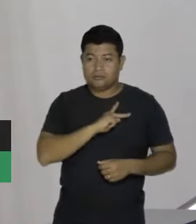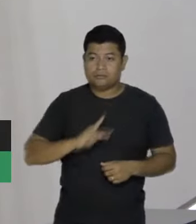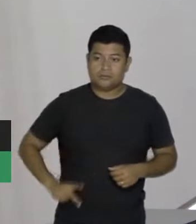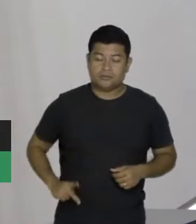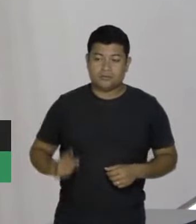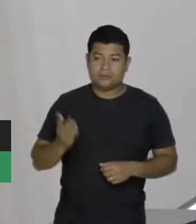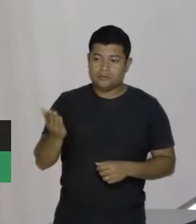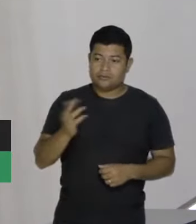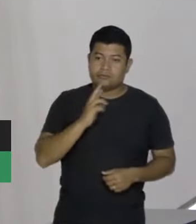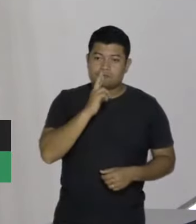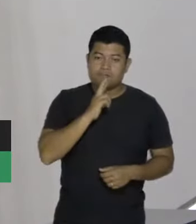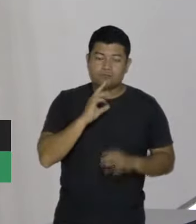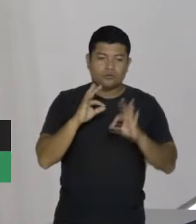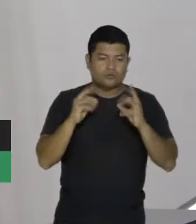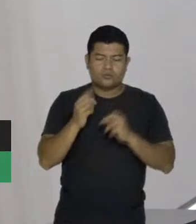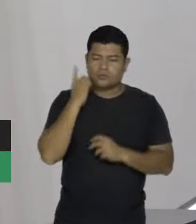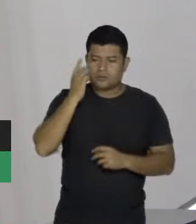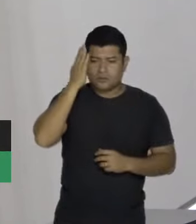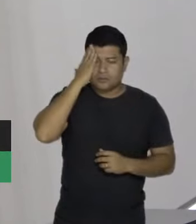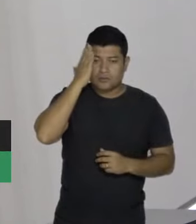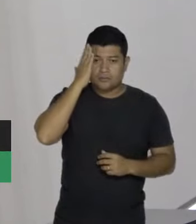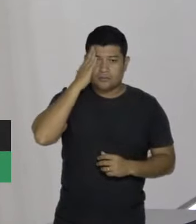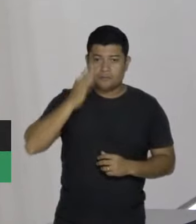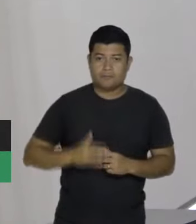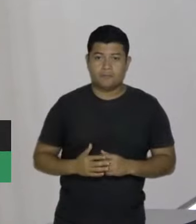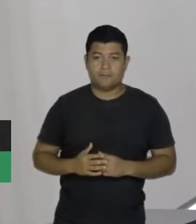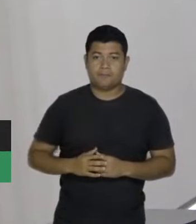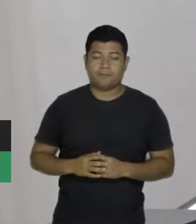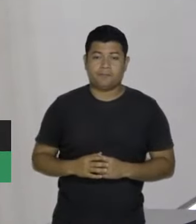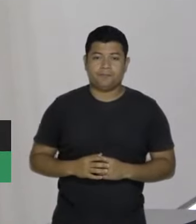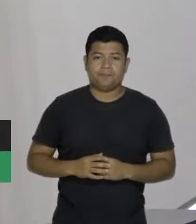e todos os deputados aqui presentes. Então,